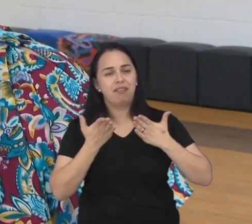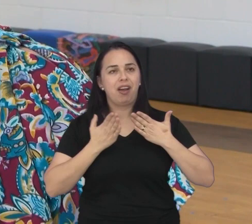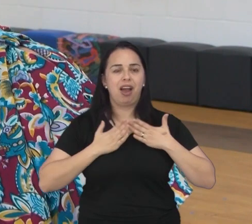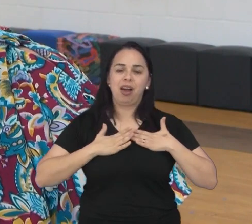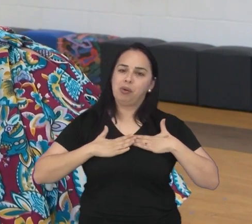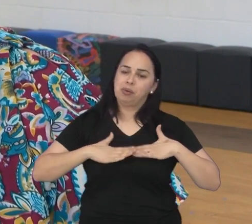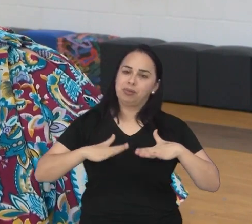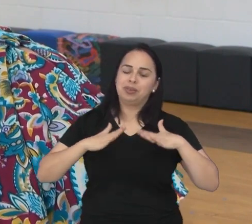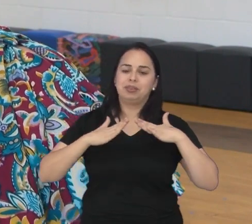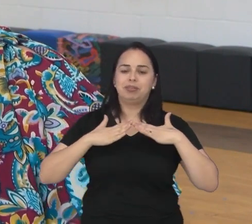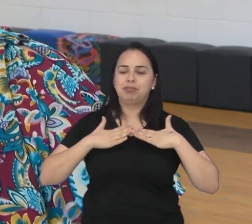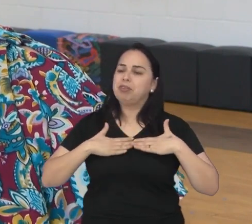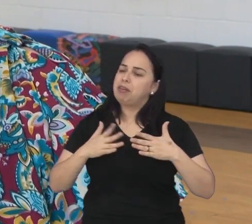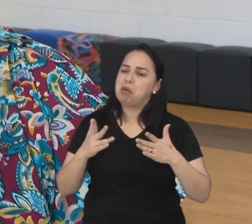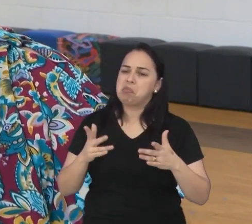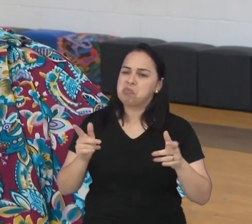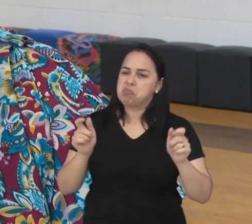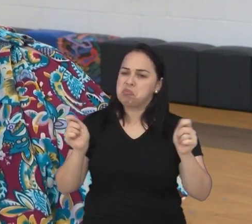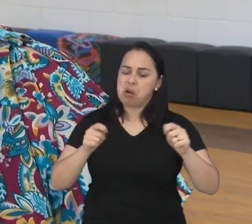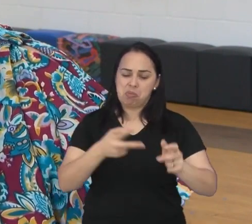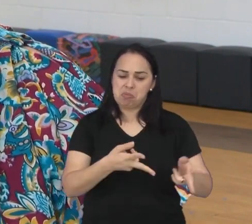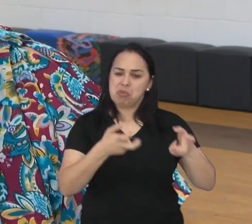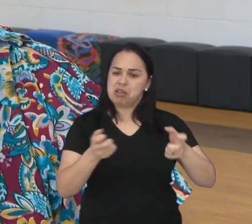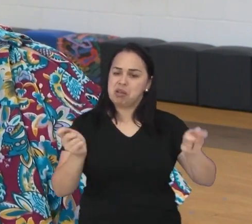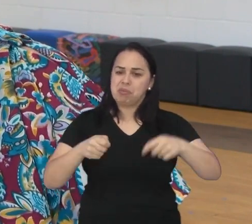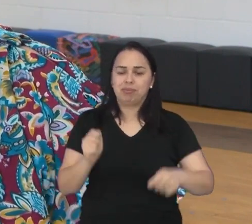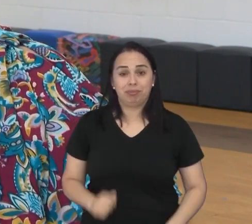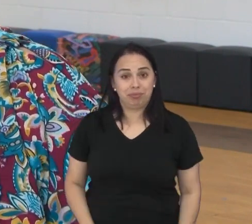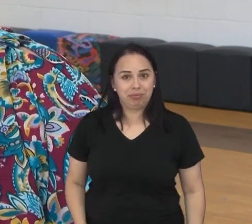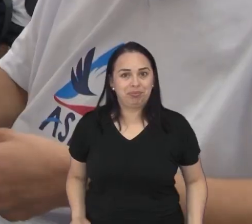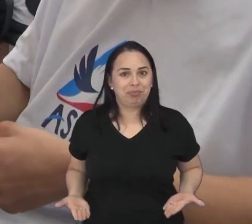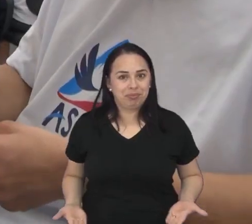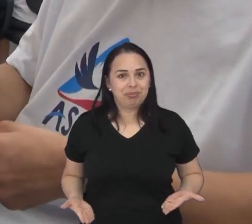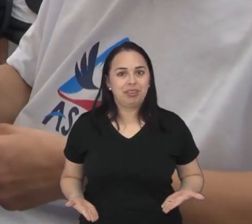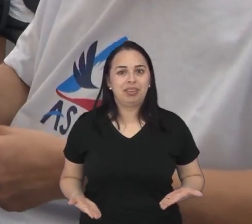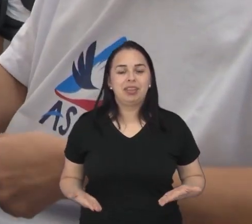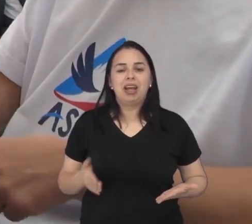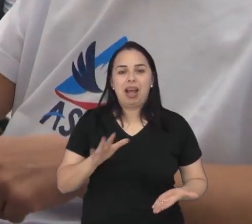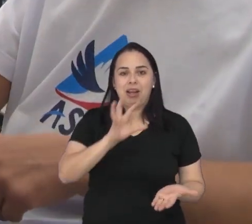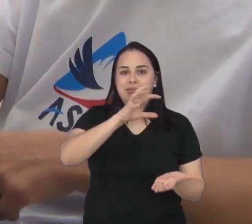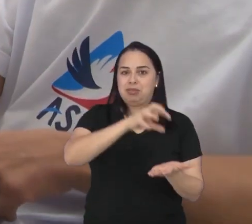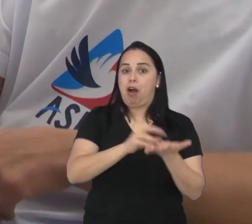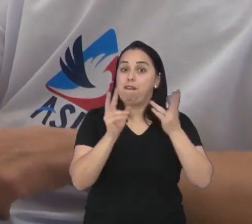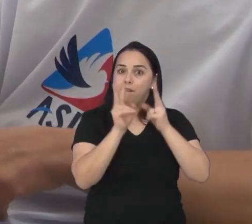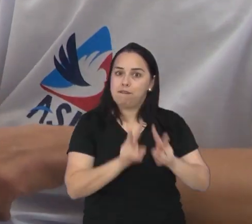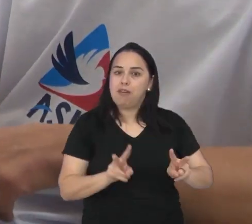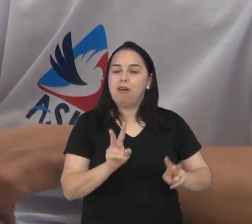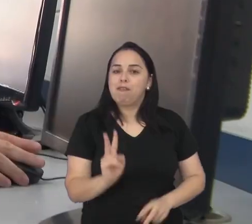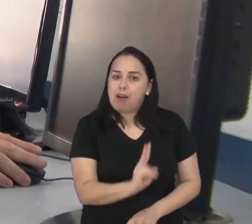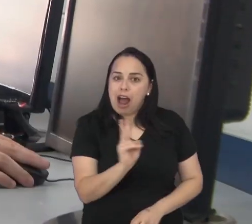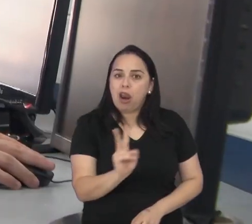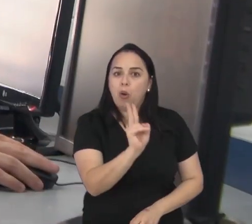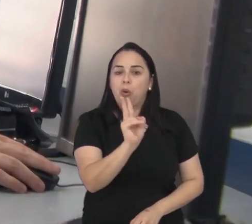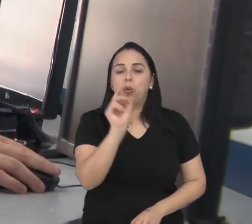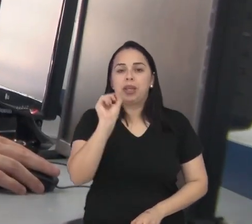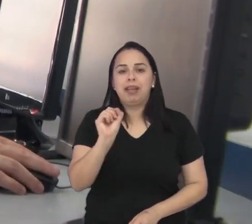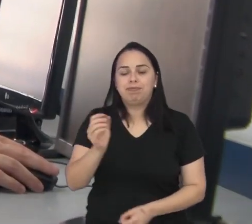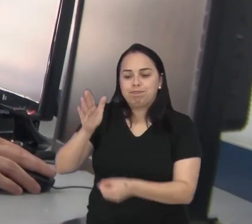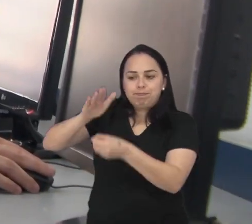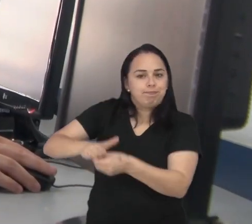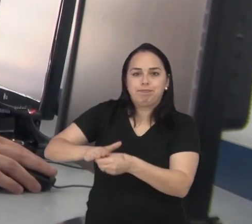vai acalmando e vai vendo que tudo é possível, né? Esse é um dos princípios da ASIM. Combater